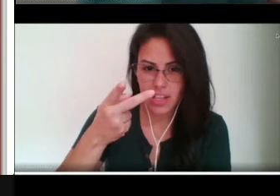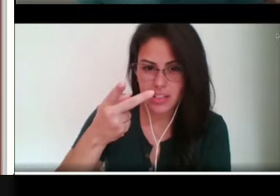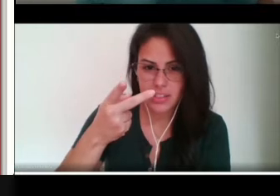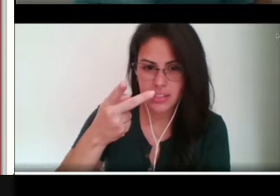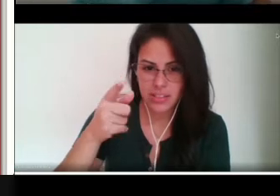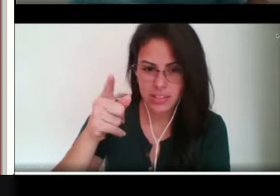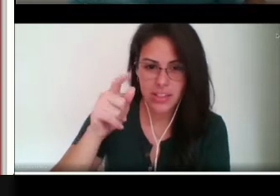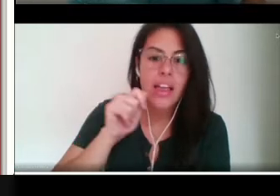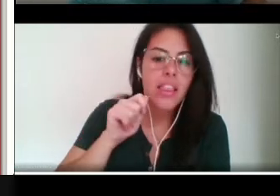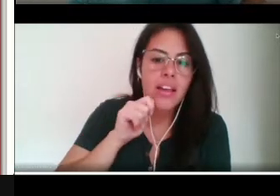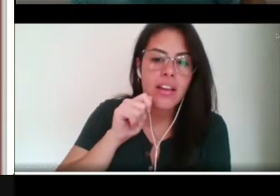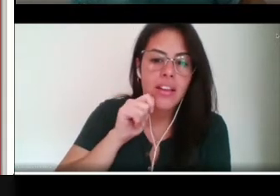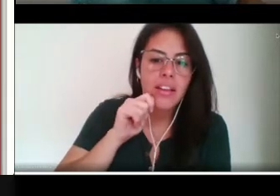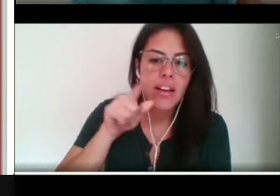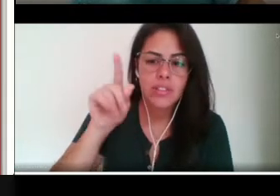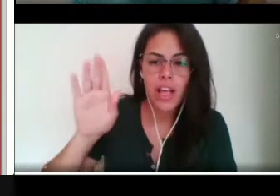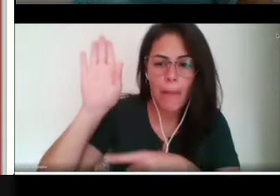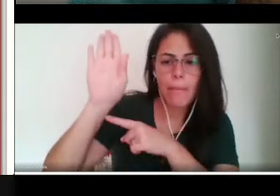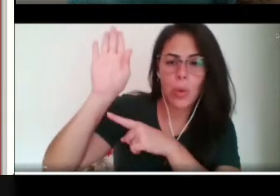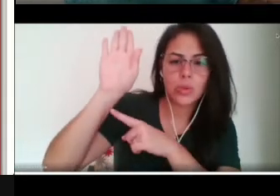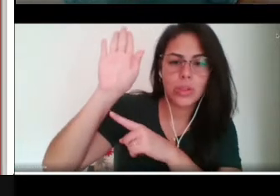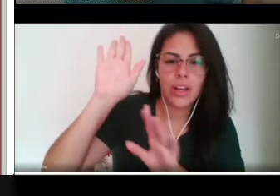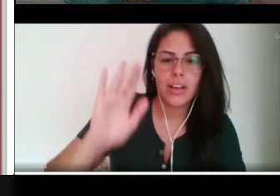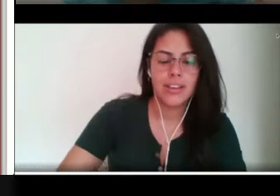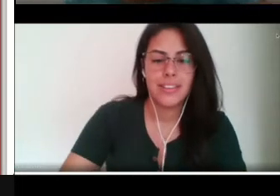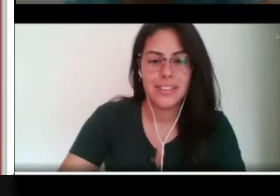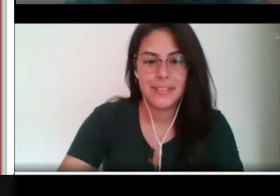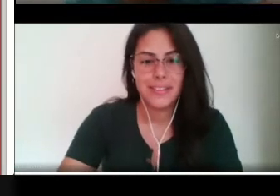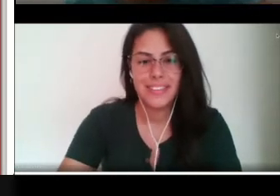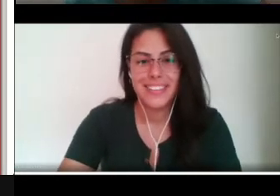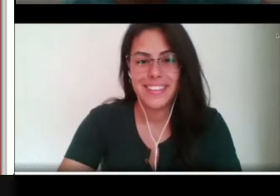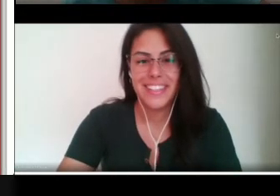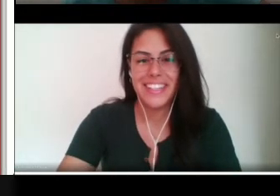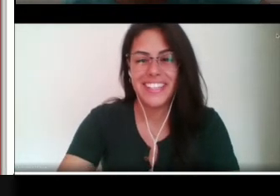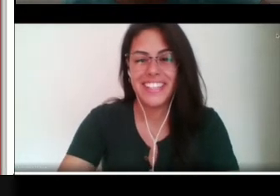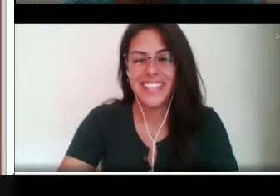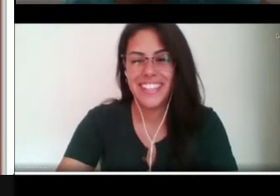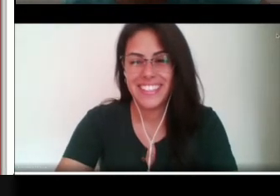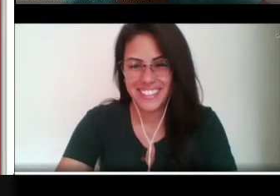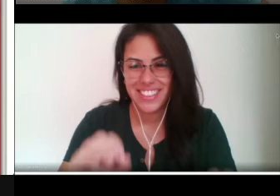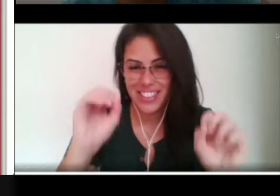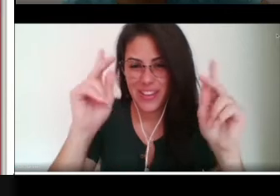Tudo bem? Então, beleza. Então, vamos lá.